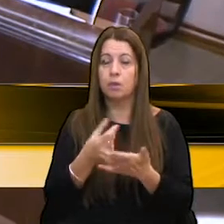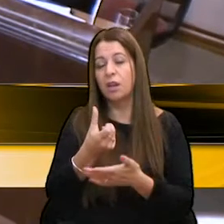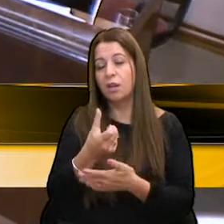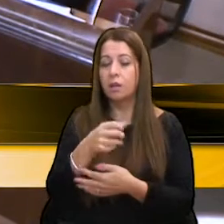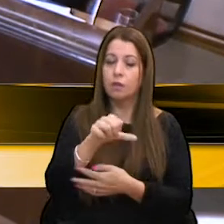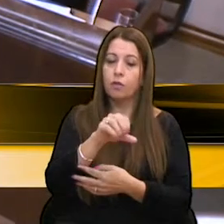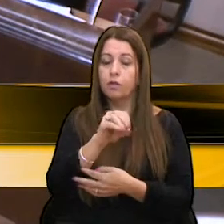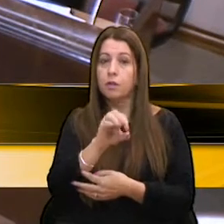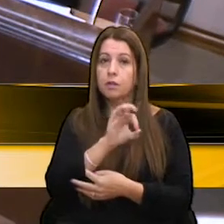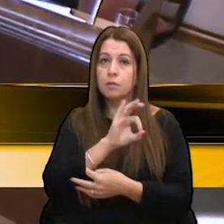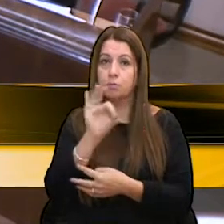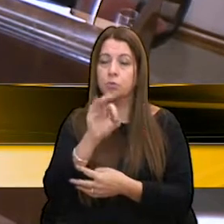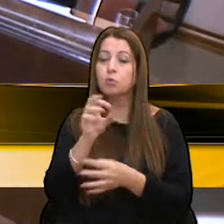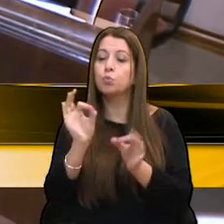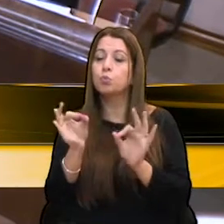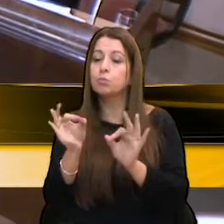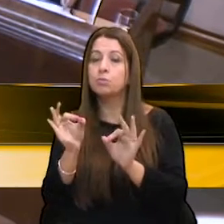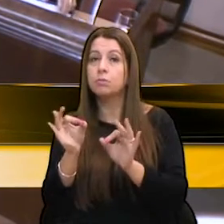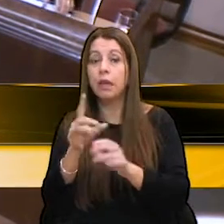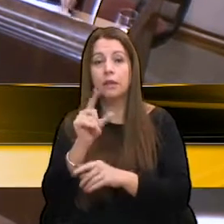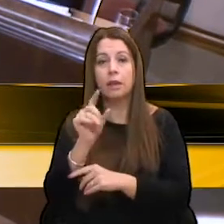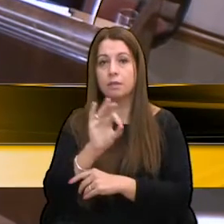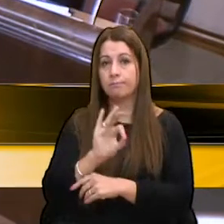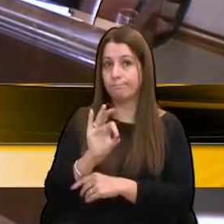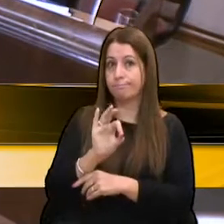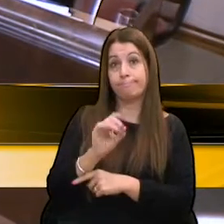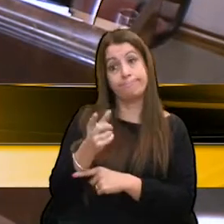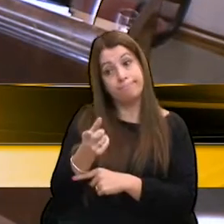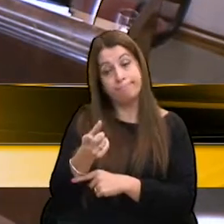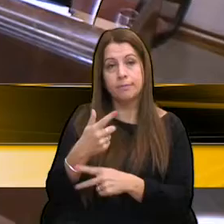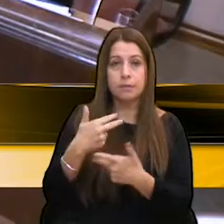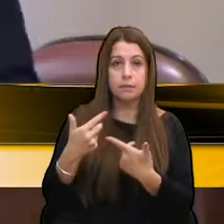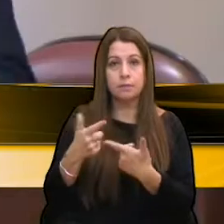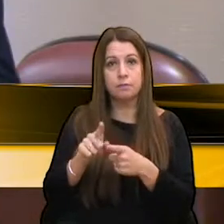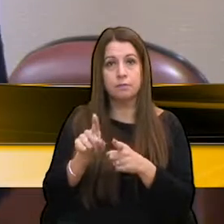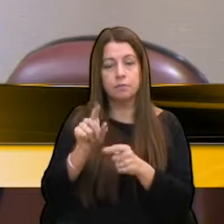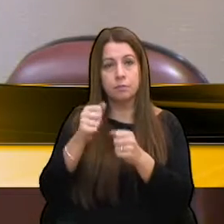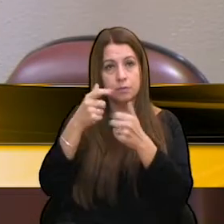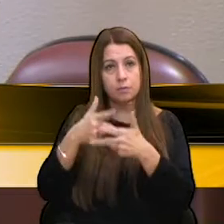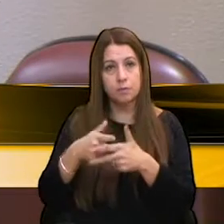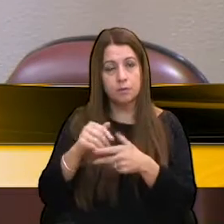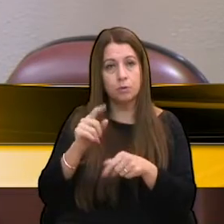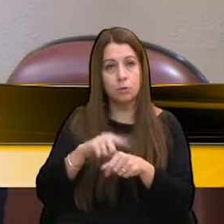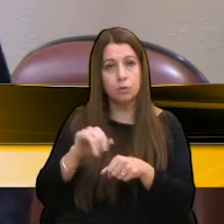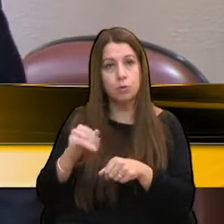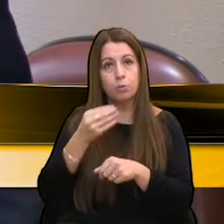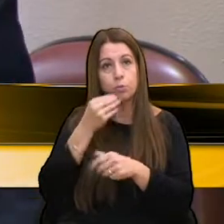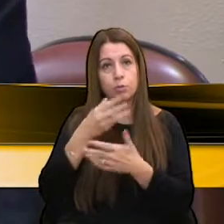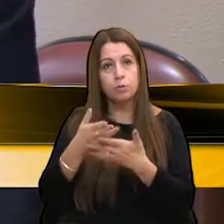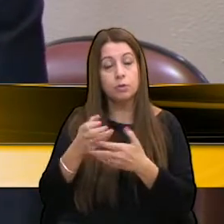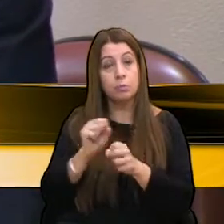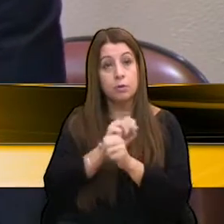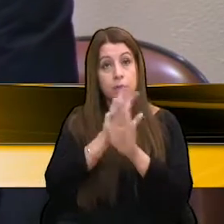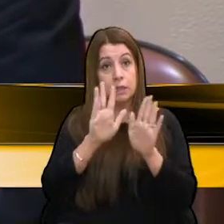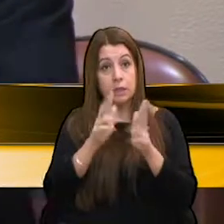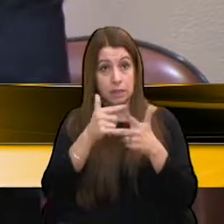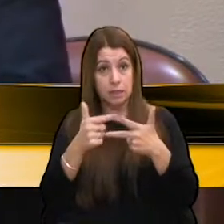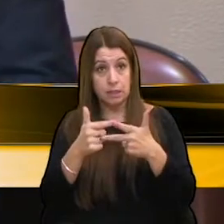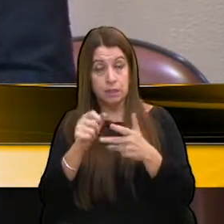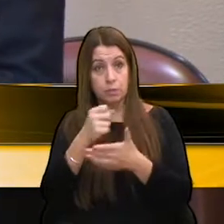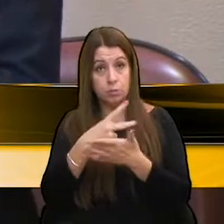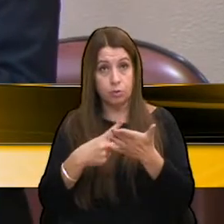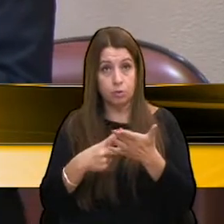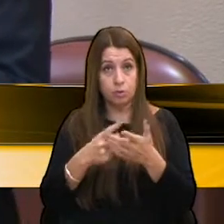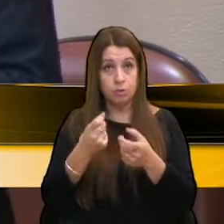80, 90% concordo. 10% eu tenho uma resignação a fazer, mas no momento oportuno eu queria só esclarecer esse